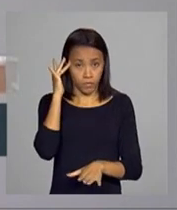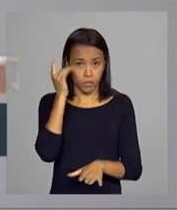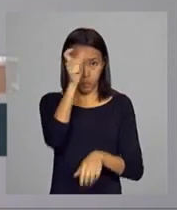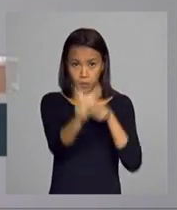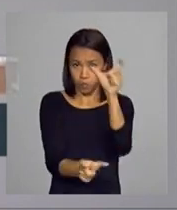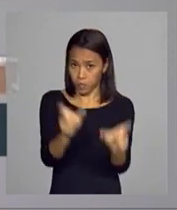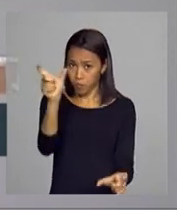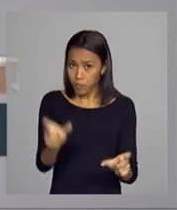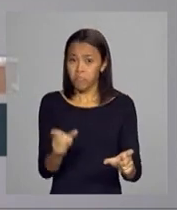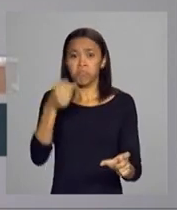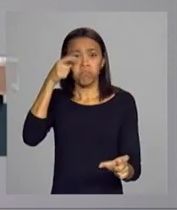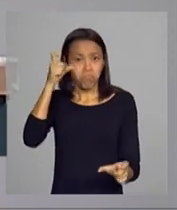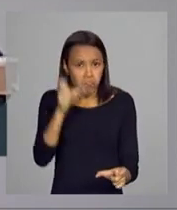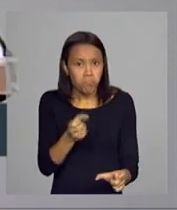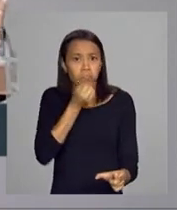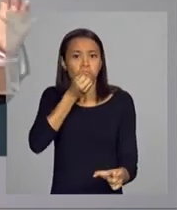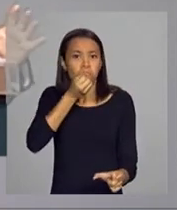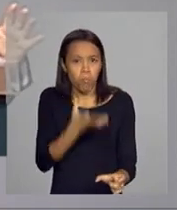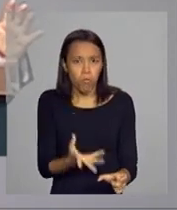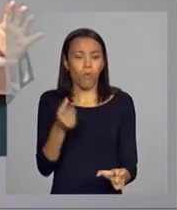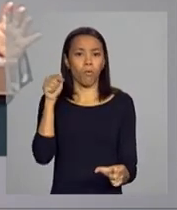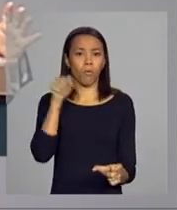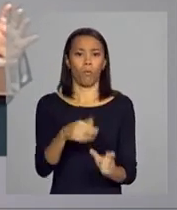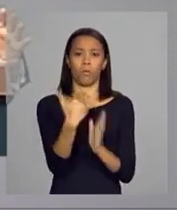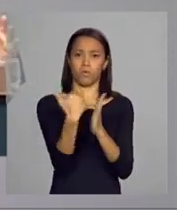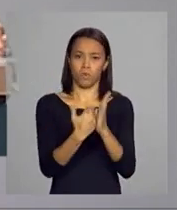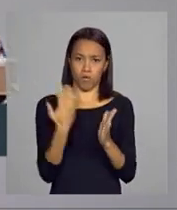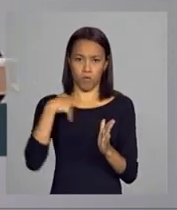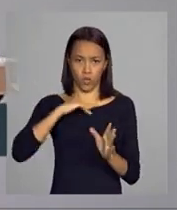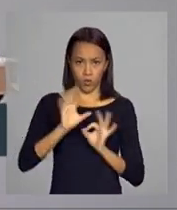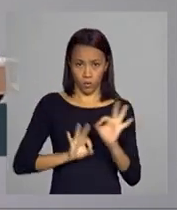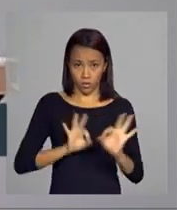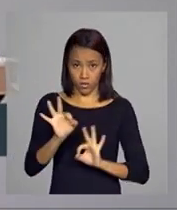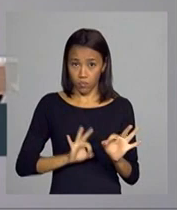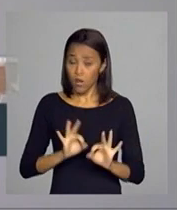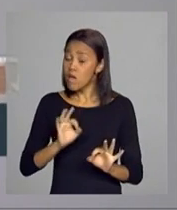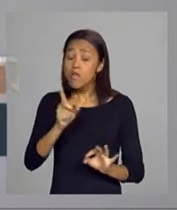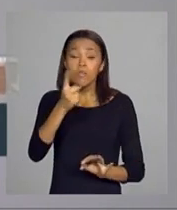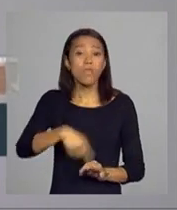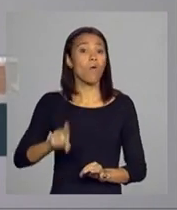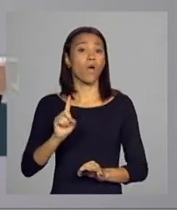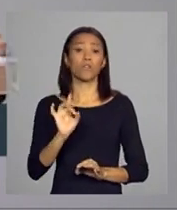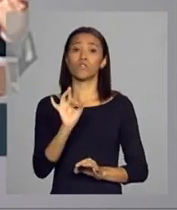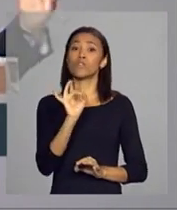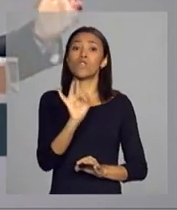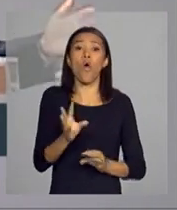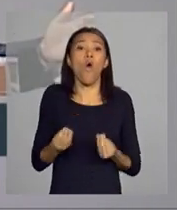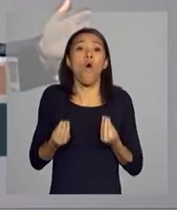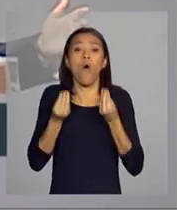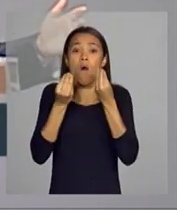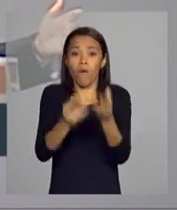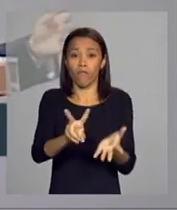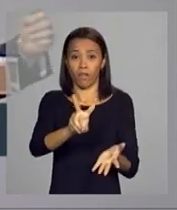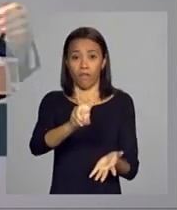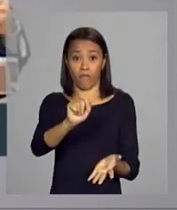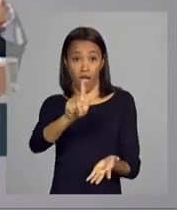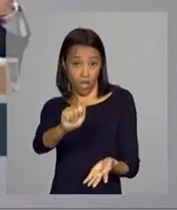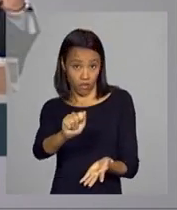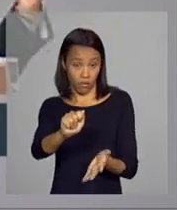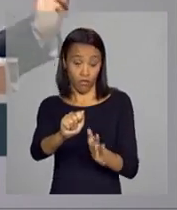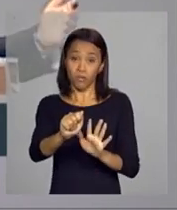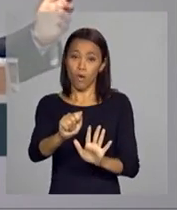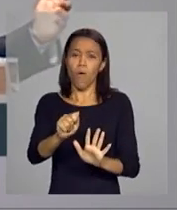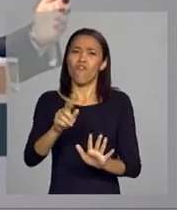forma bastante interessante com esse programa que nós fizemos. Não é só ofertar as vagas. Foi um